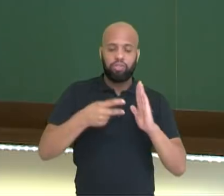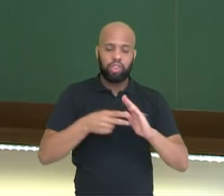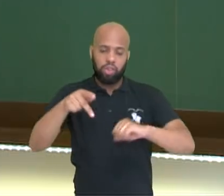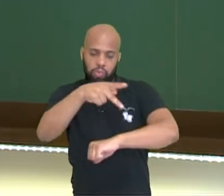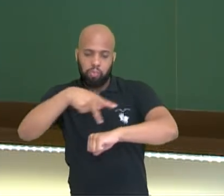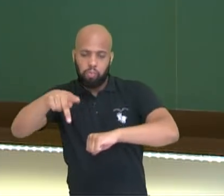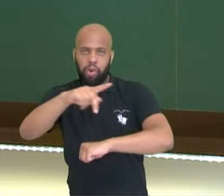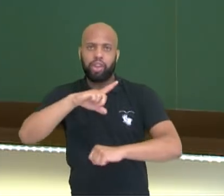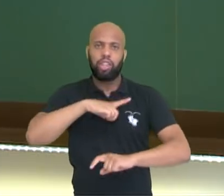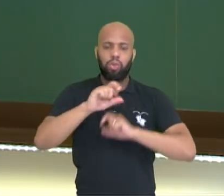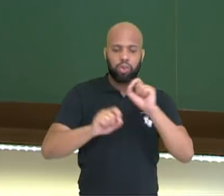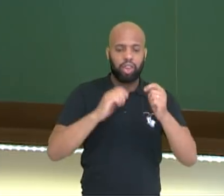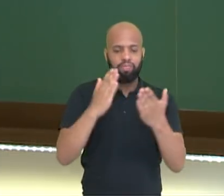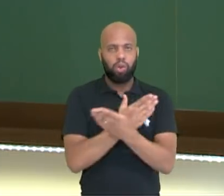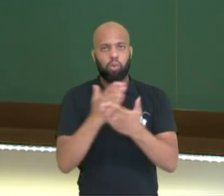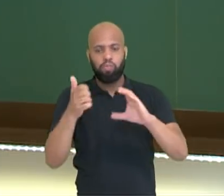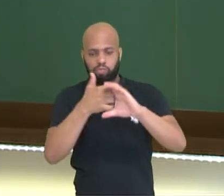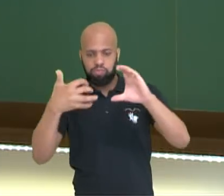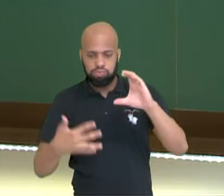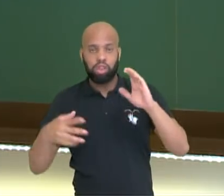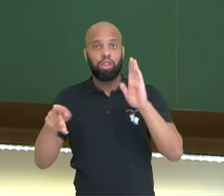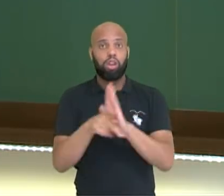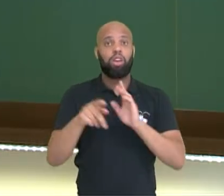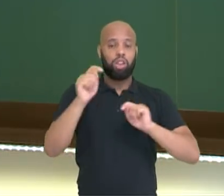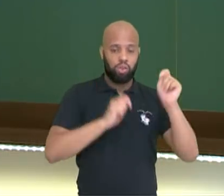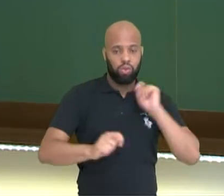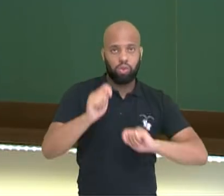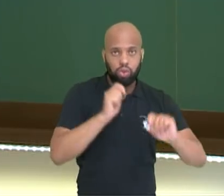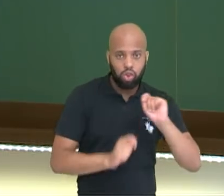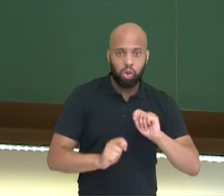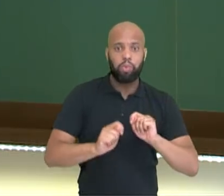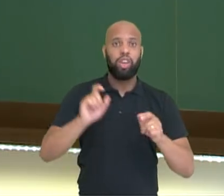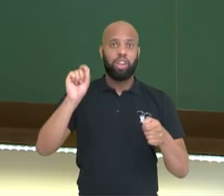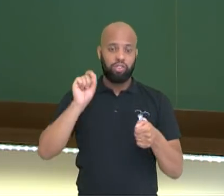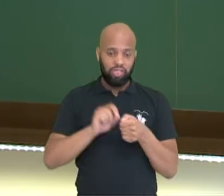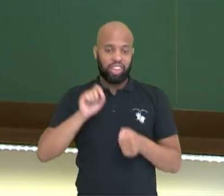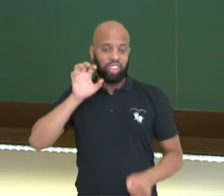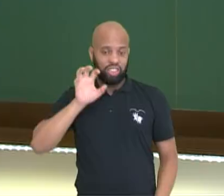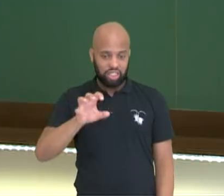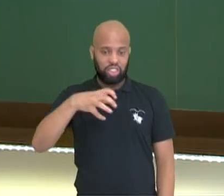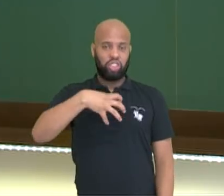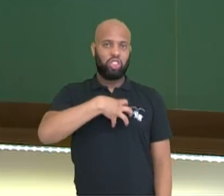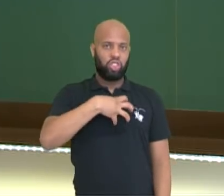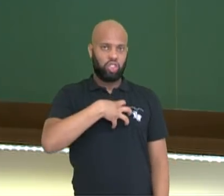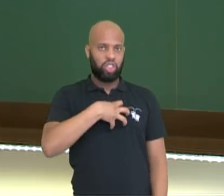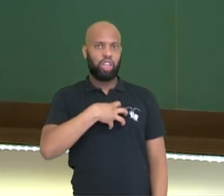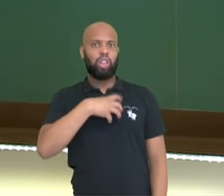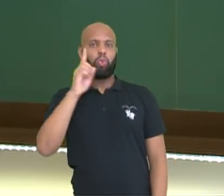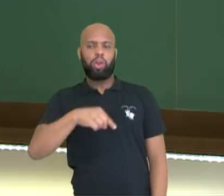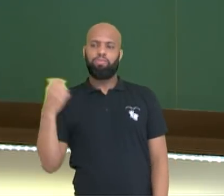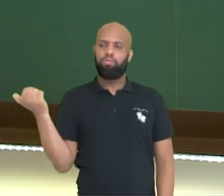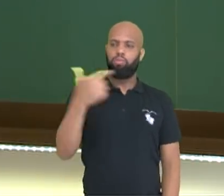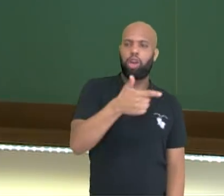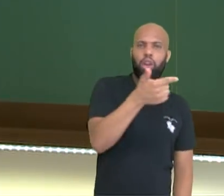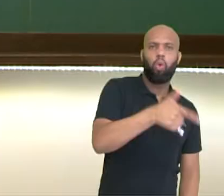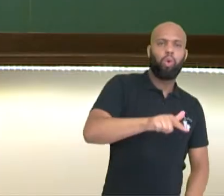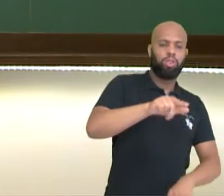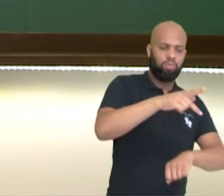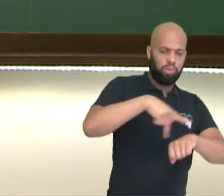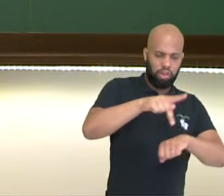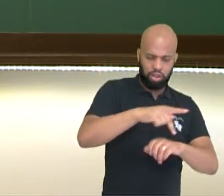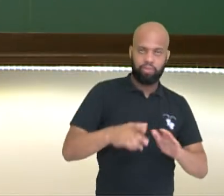dispor de características econômicas que o tornem poderoso perante as demais nações. Se a